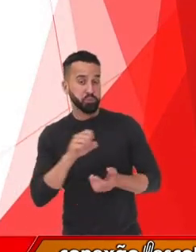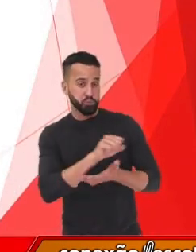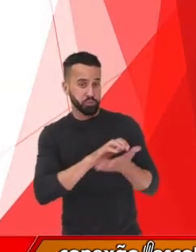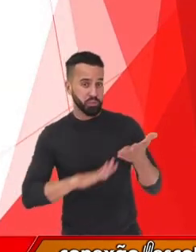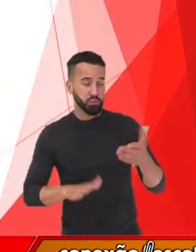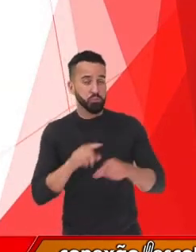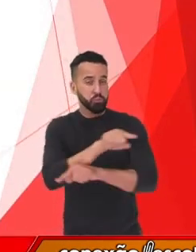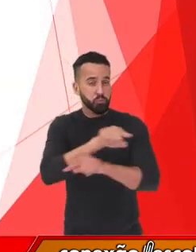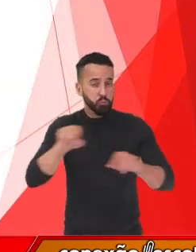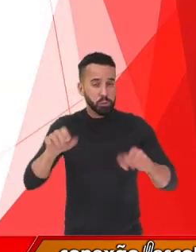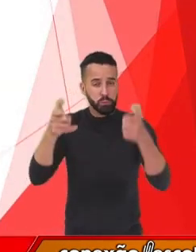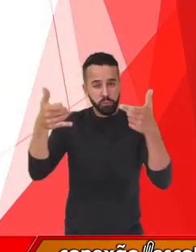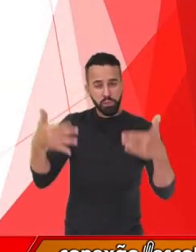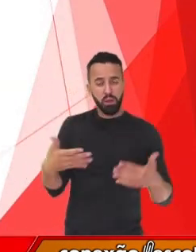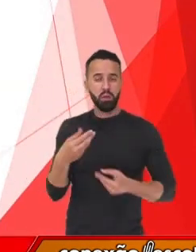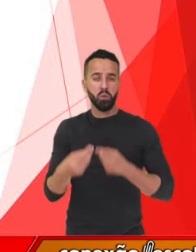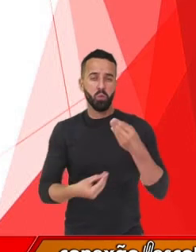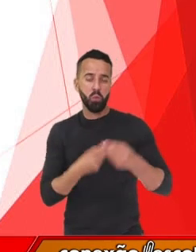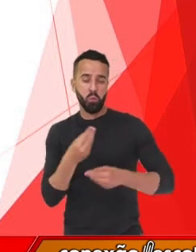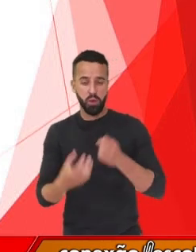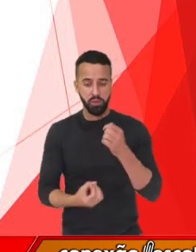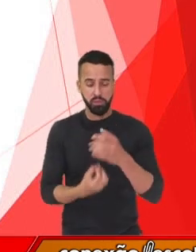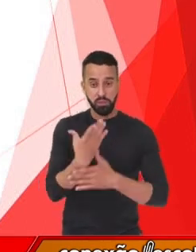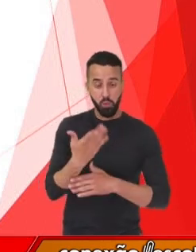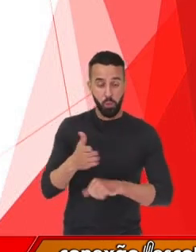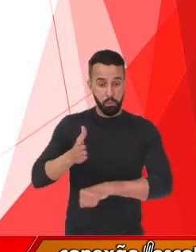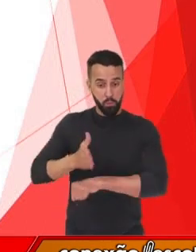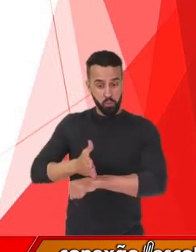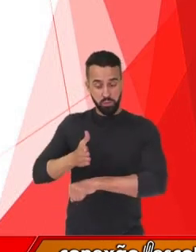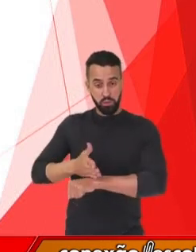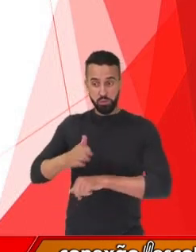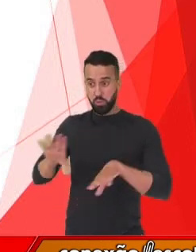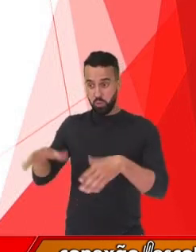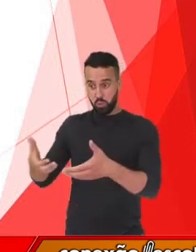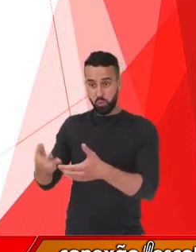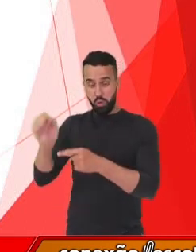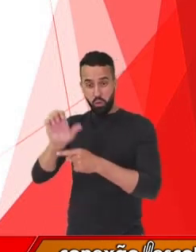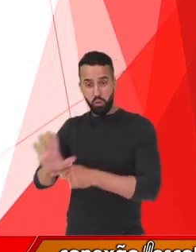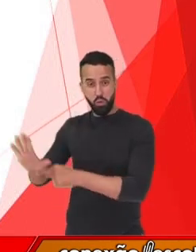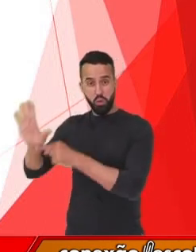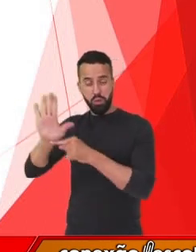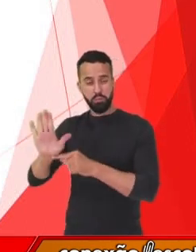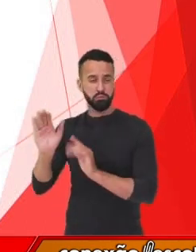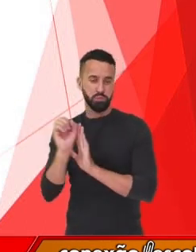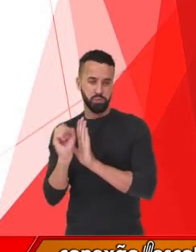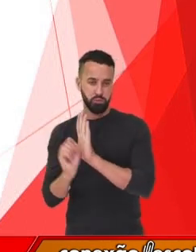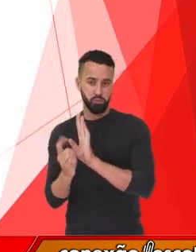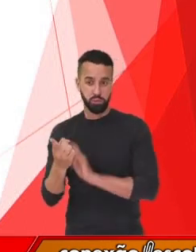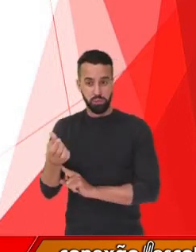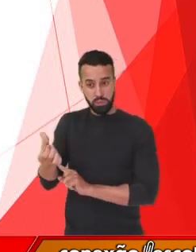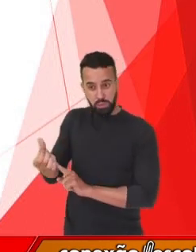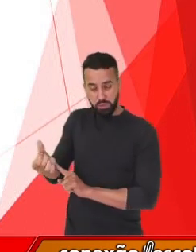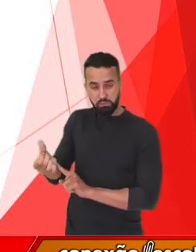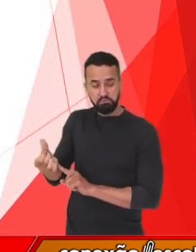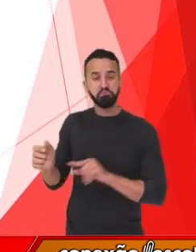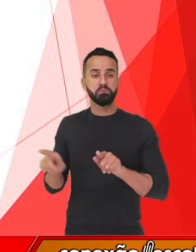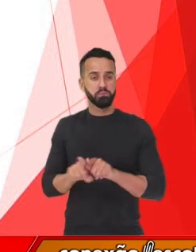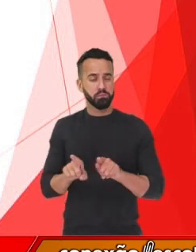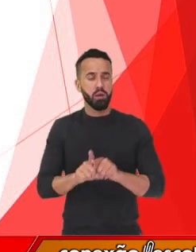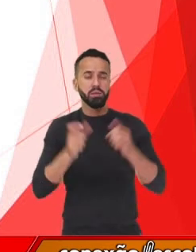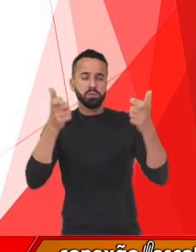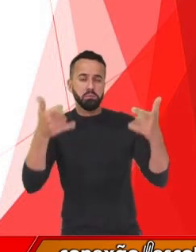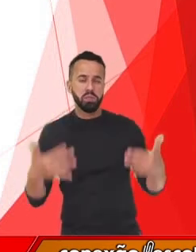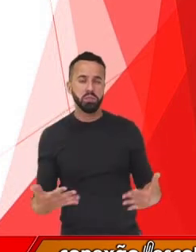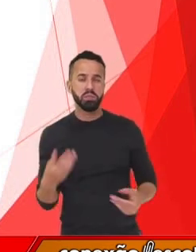explicasse a concepção de modernidade para os europeus do século XVI e comente sobre